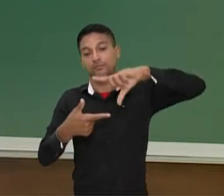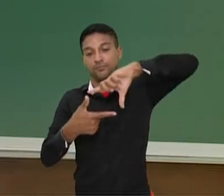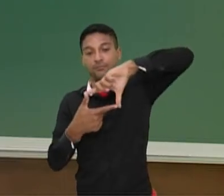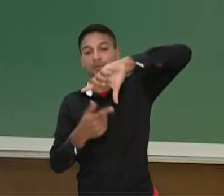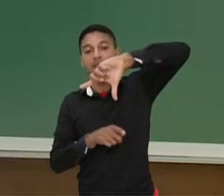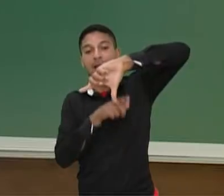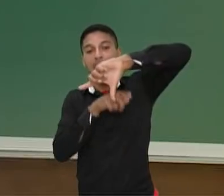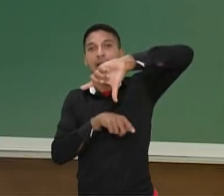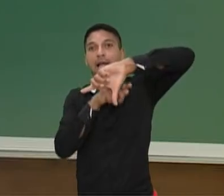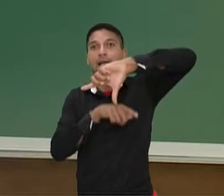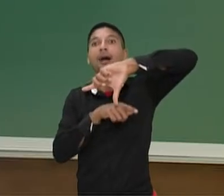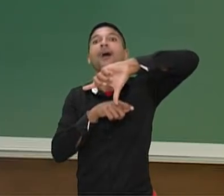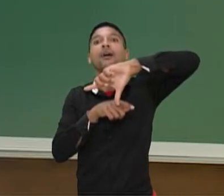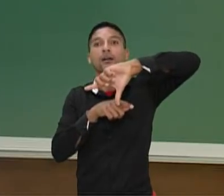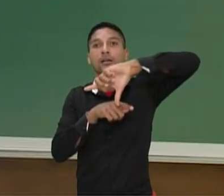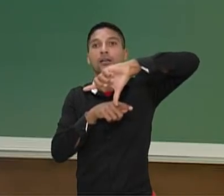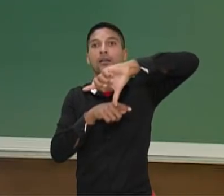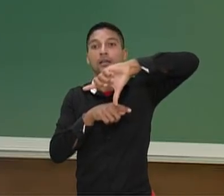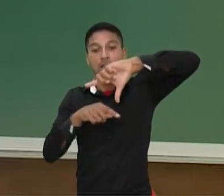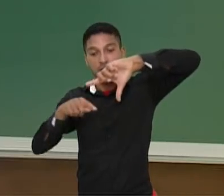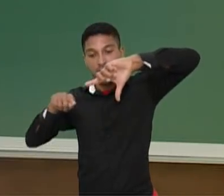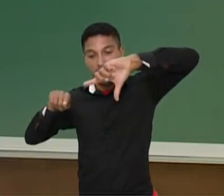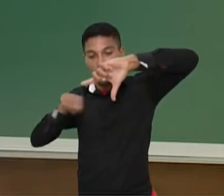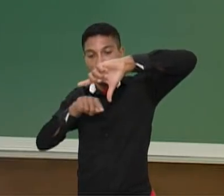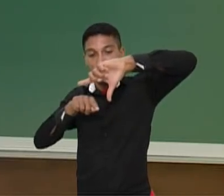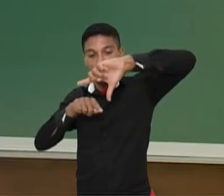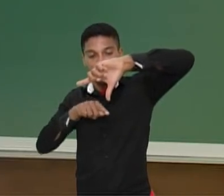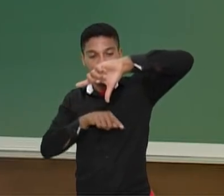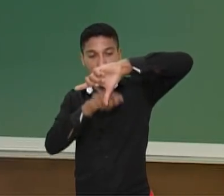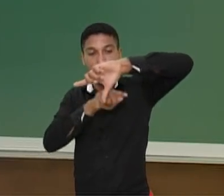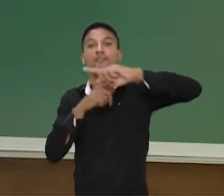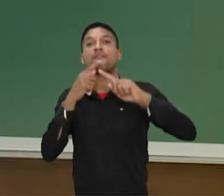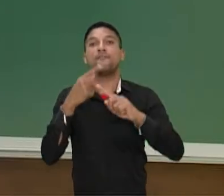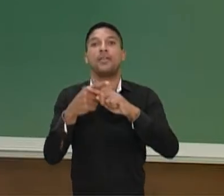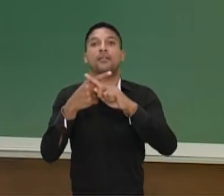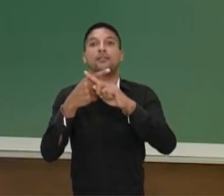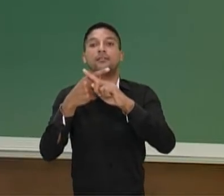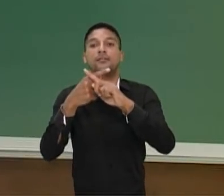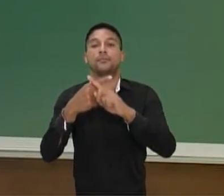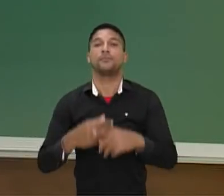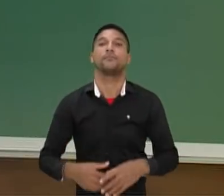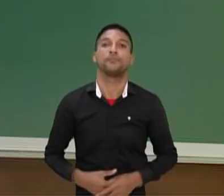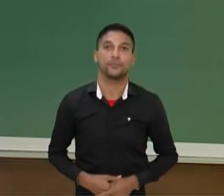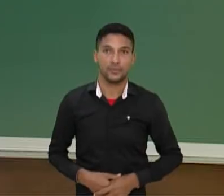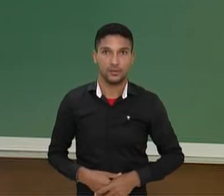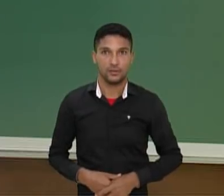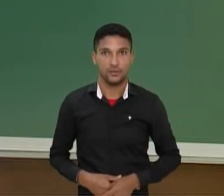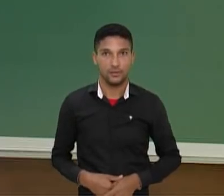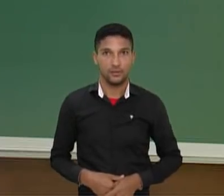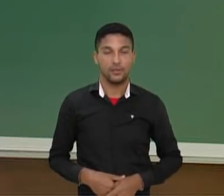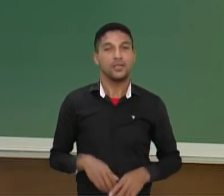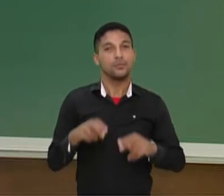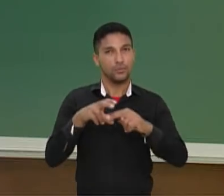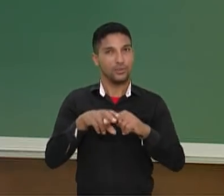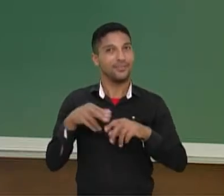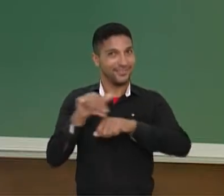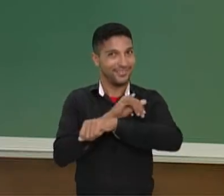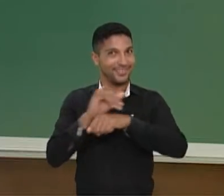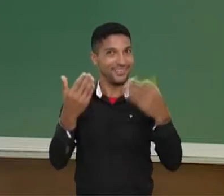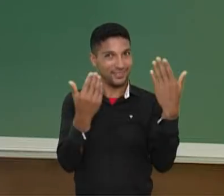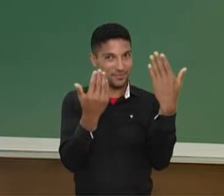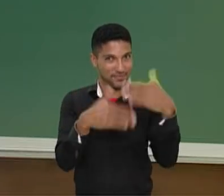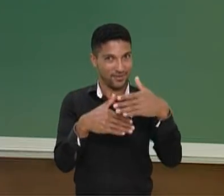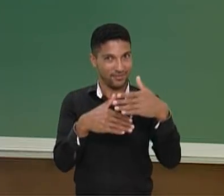São valores que as pessoas pensaram em possíveis erros de vocês e colocaram lá. Então, não é qualquer